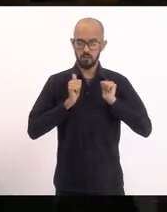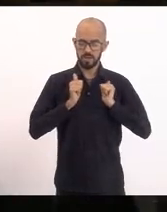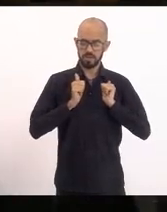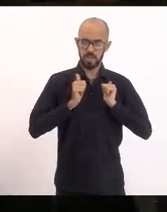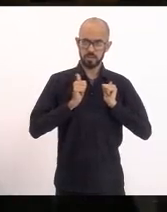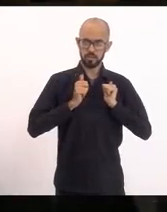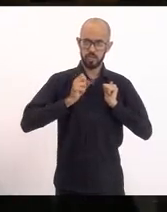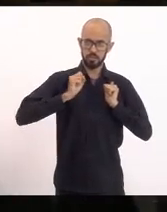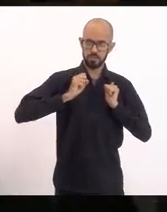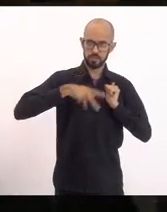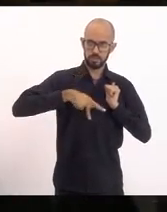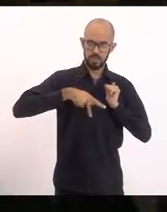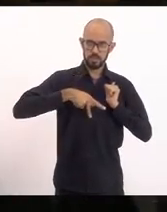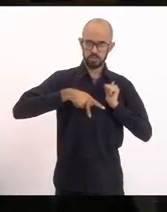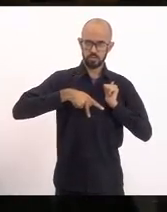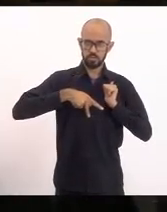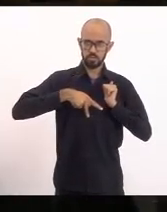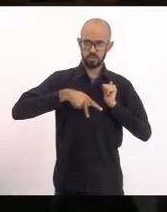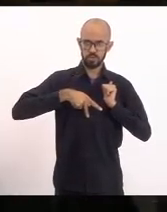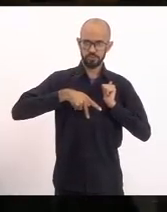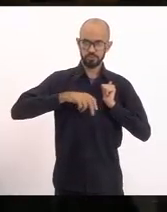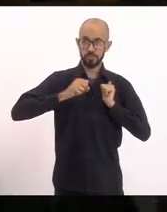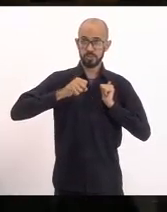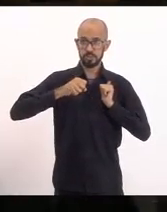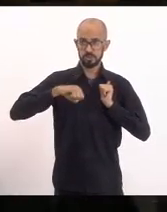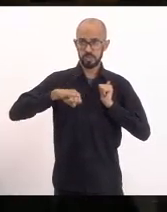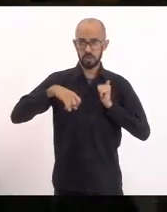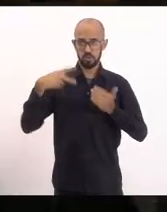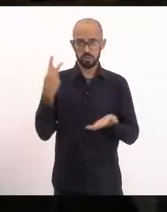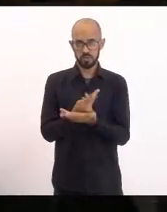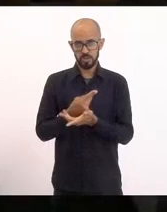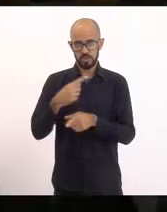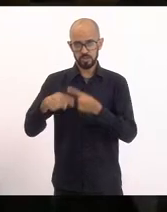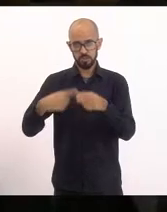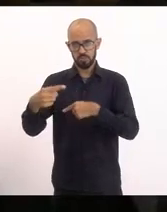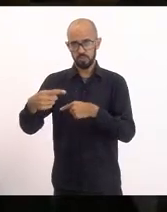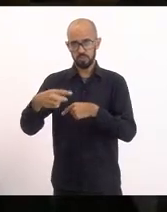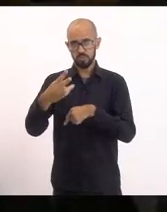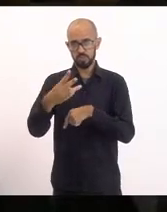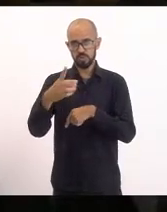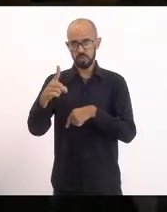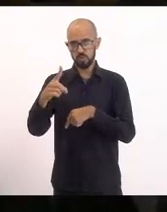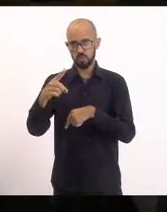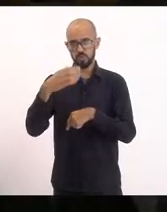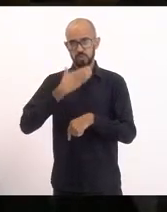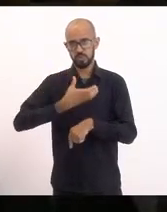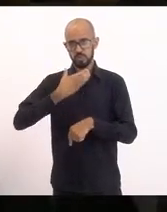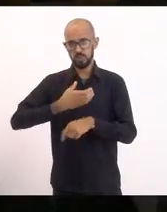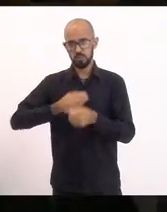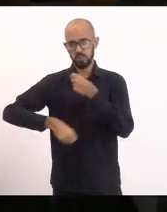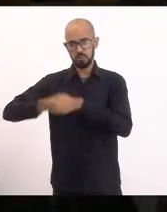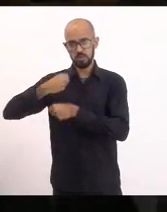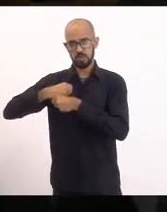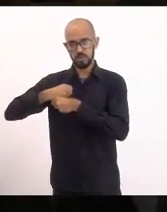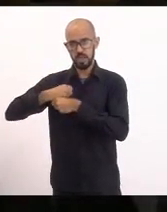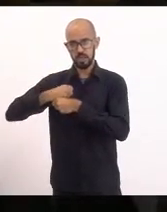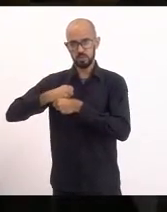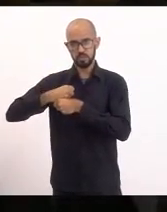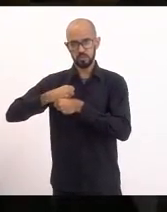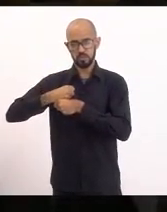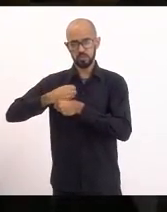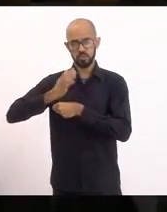viessem a se tornarem inativos depois de 31 de dezembro do ano passado e os já